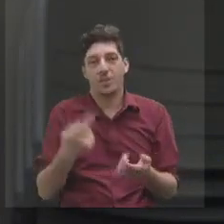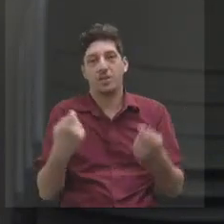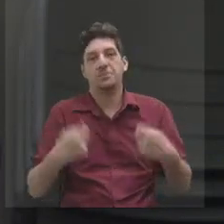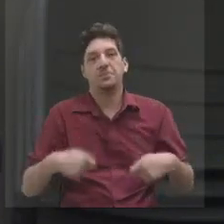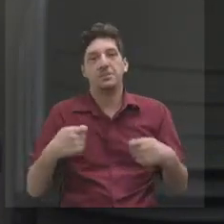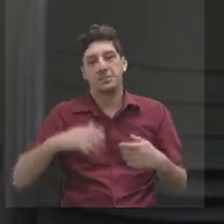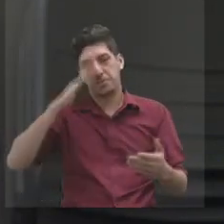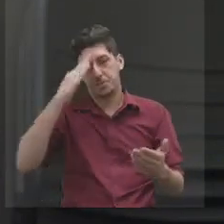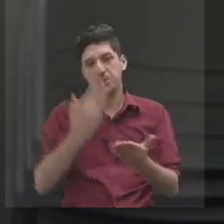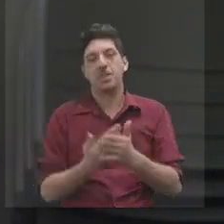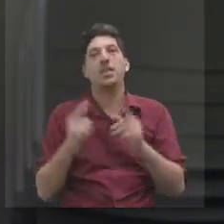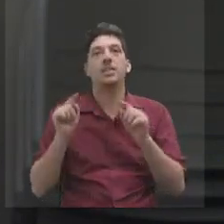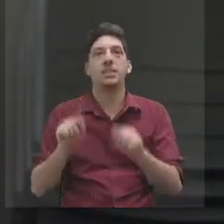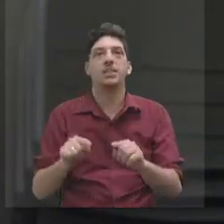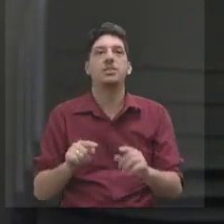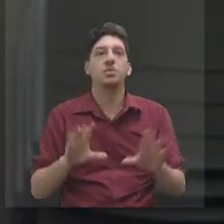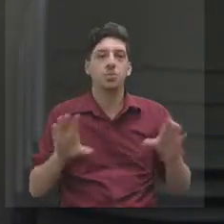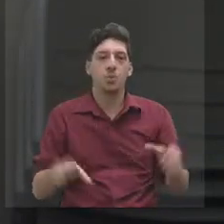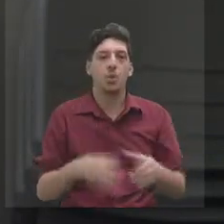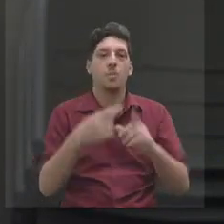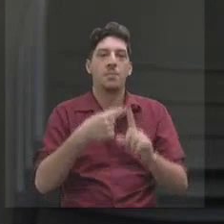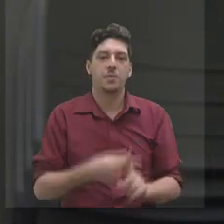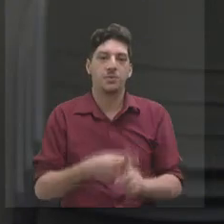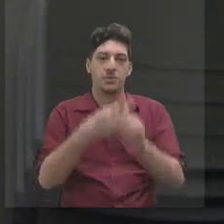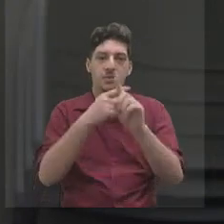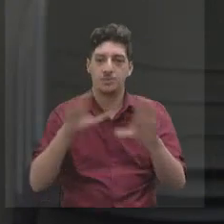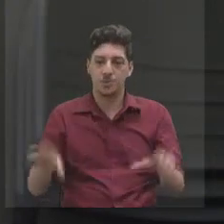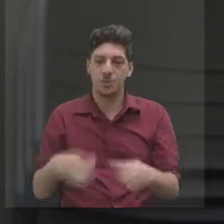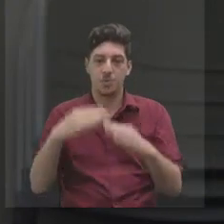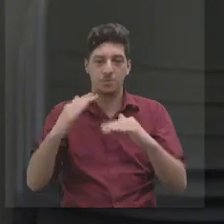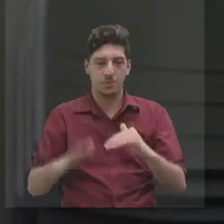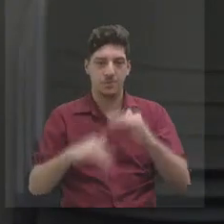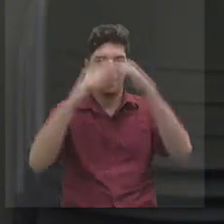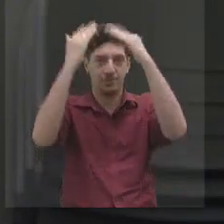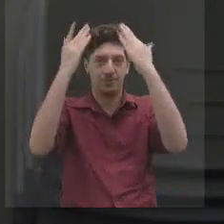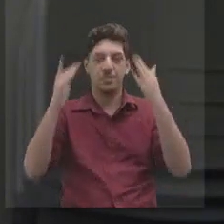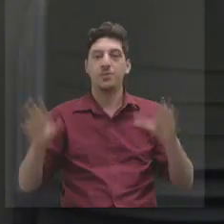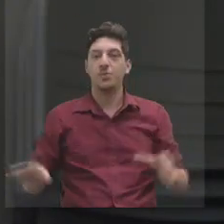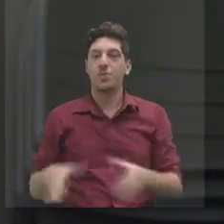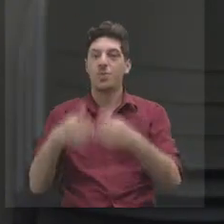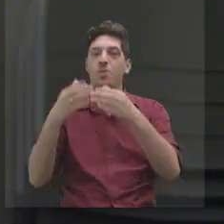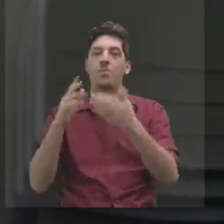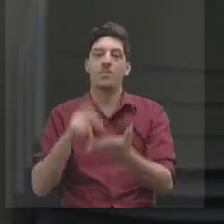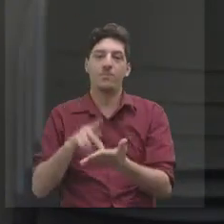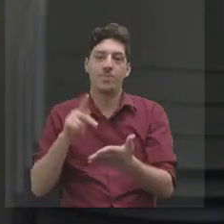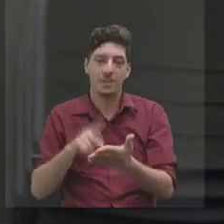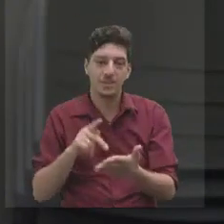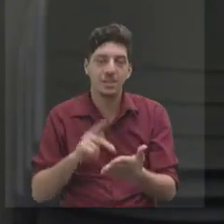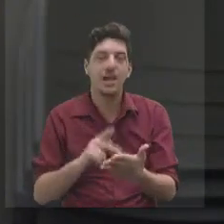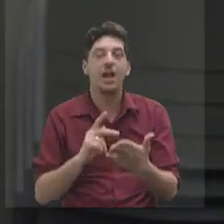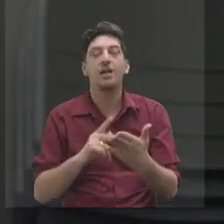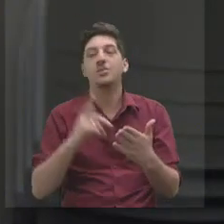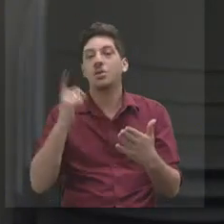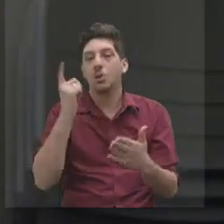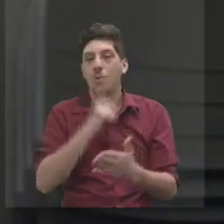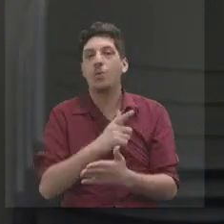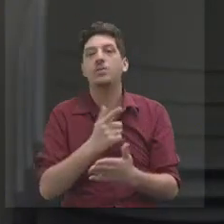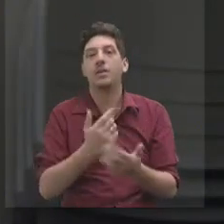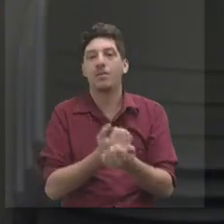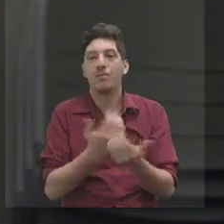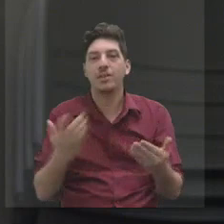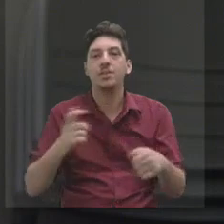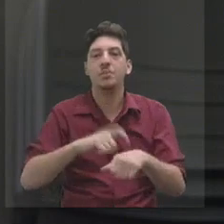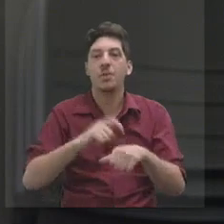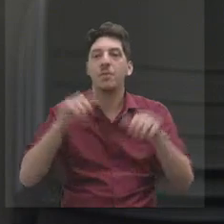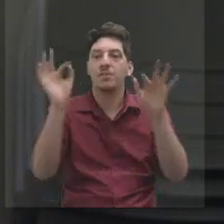apostar não agenda positiva não agenda de construção numa agenda que realmente traga momentos mais